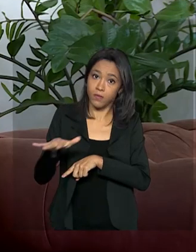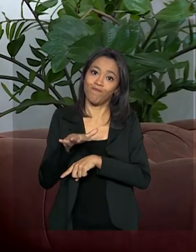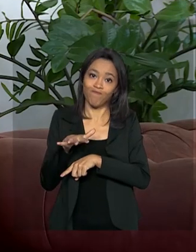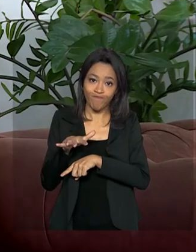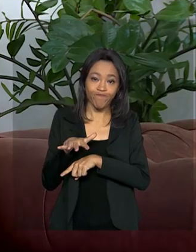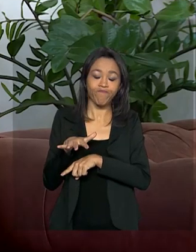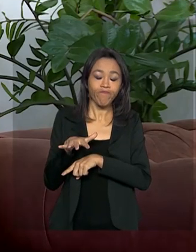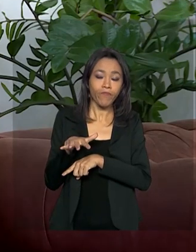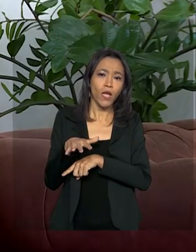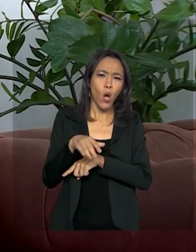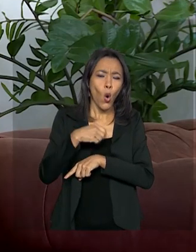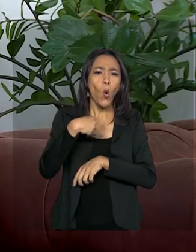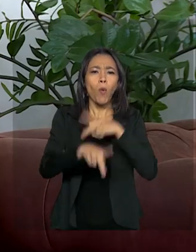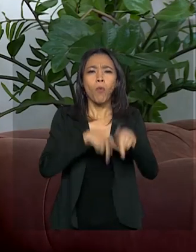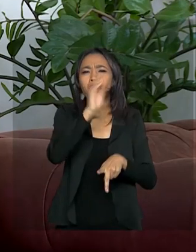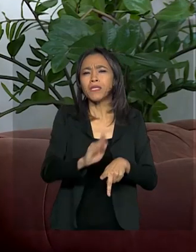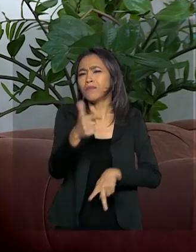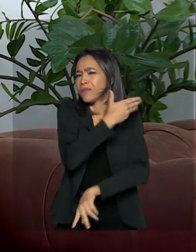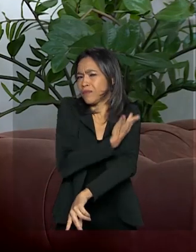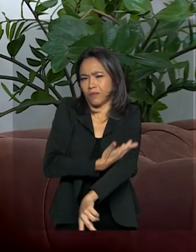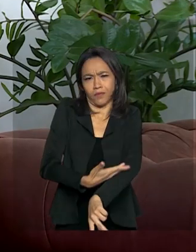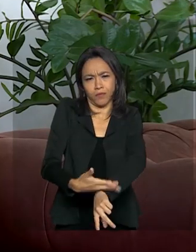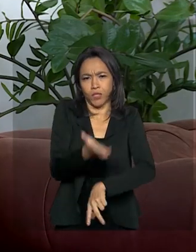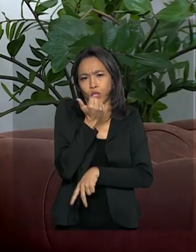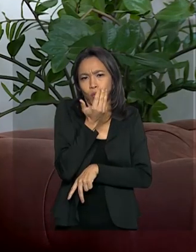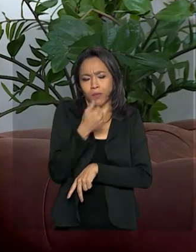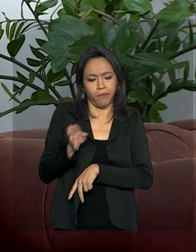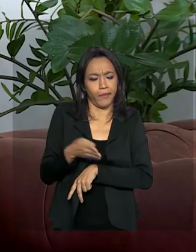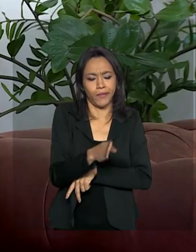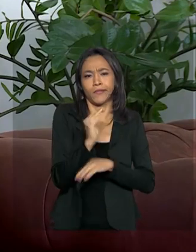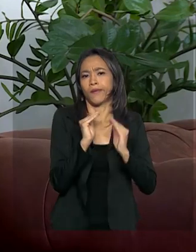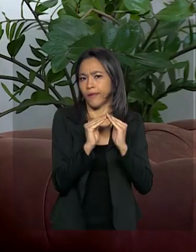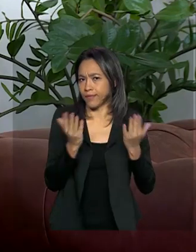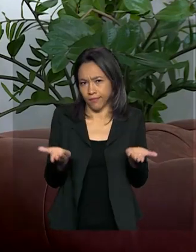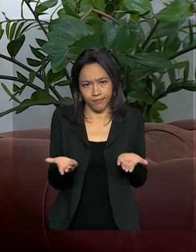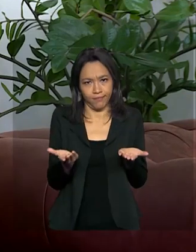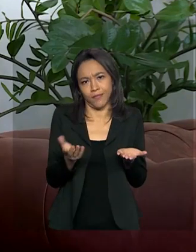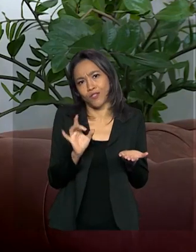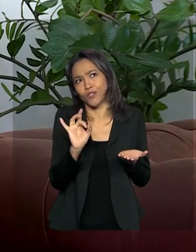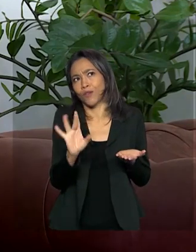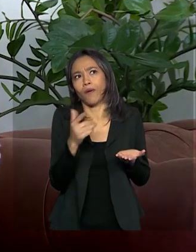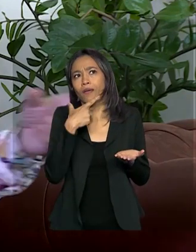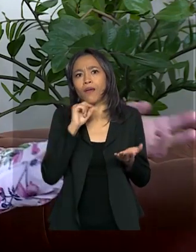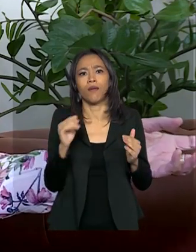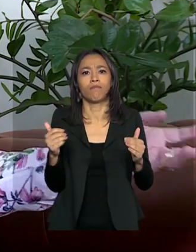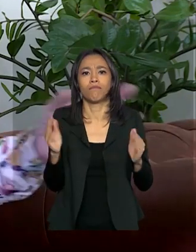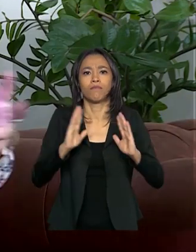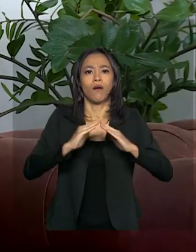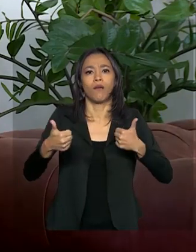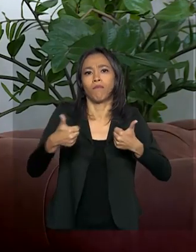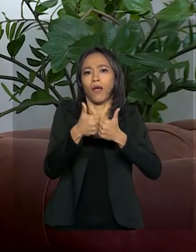você não tem o brasileiro não tem muito hábito de comer o peixe em casa geralmente eu não sei quem é